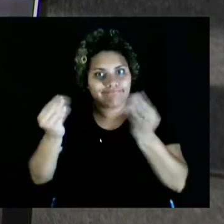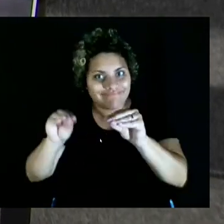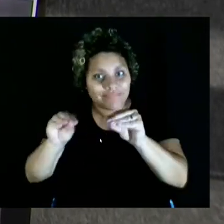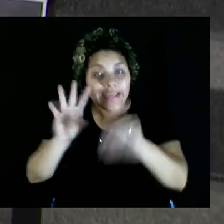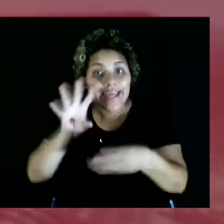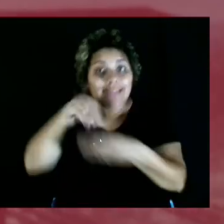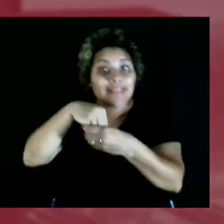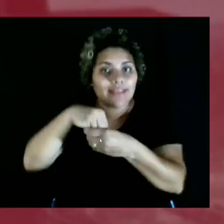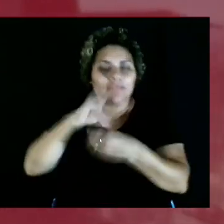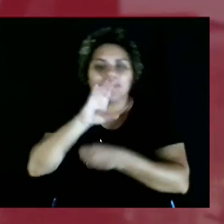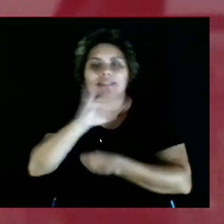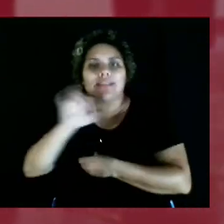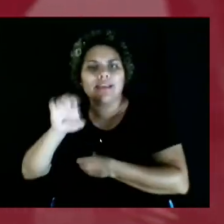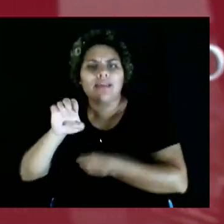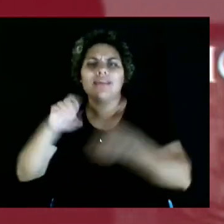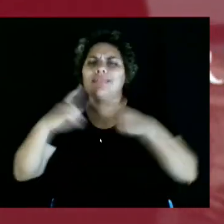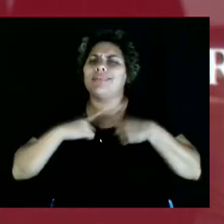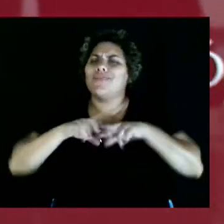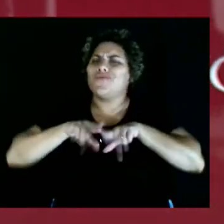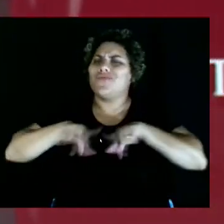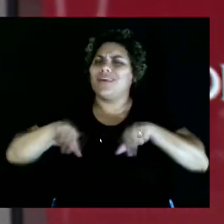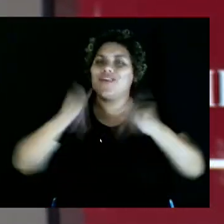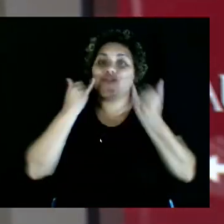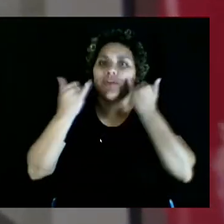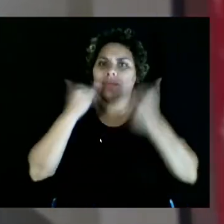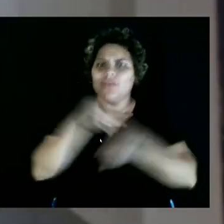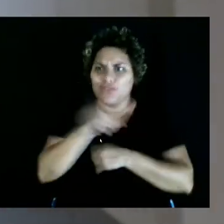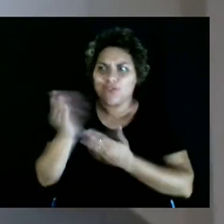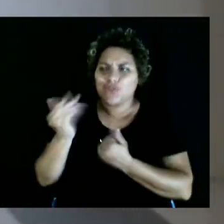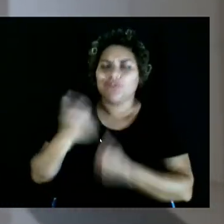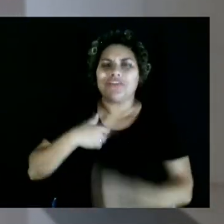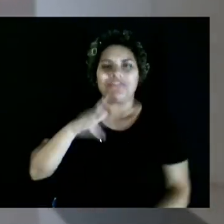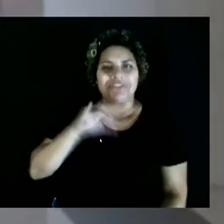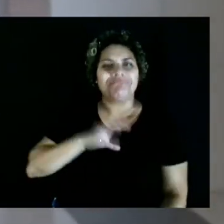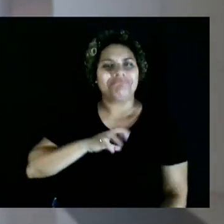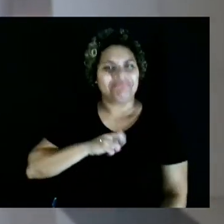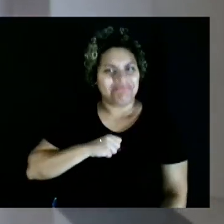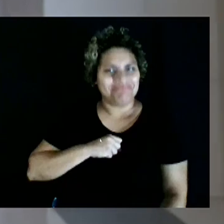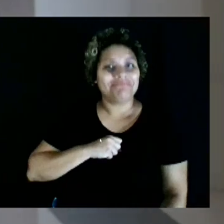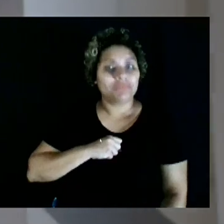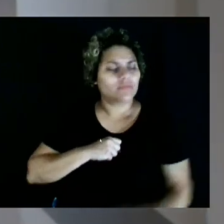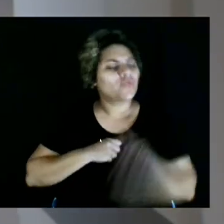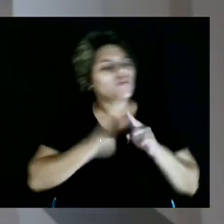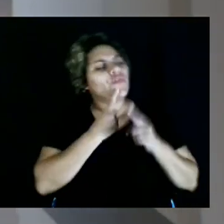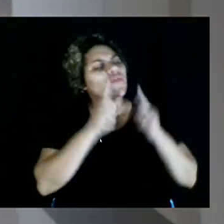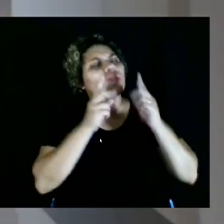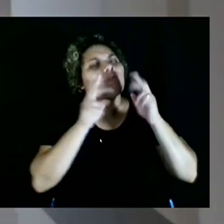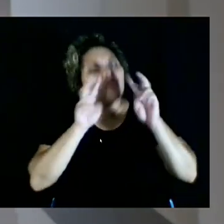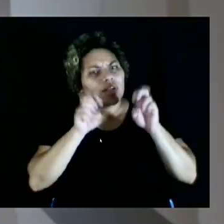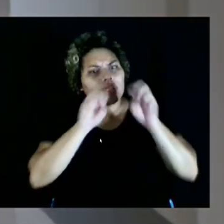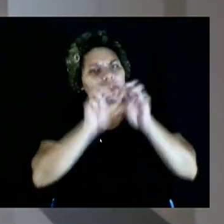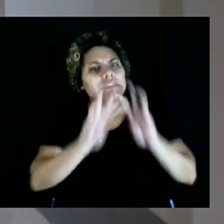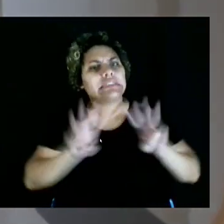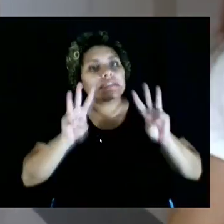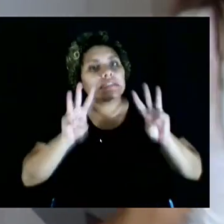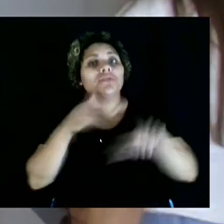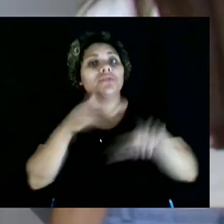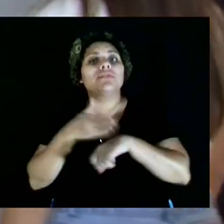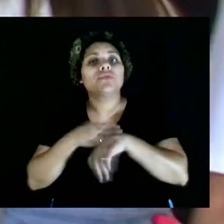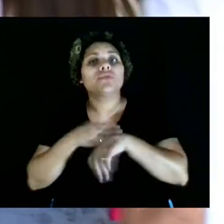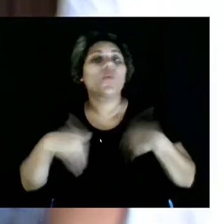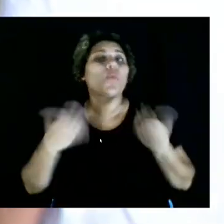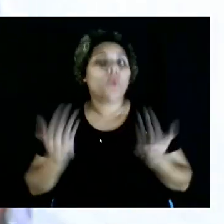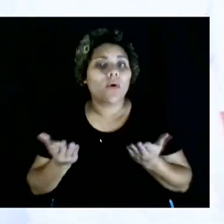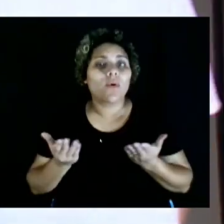informações e eu garanto que os jovens vão se surpreender. Inclusive, você citou aí o site. Qual é o site para as pessoas acessarem,